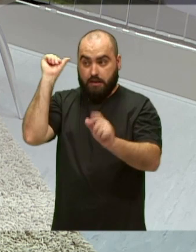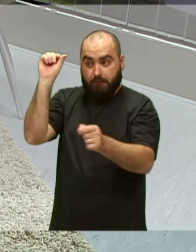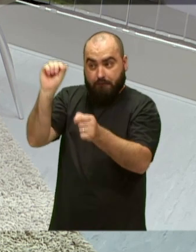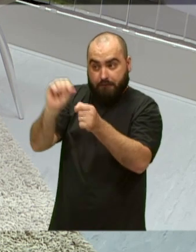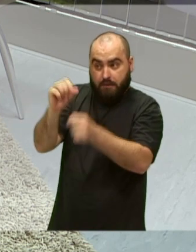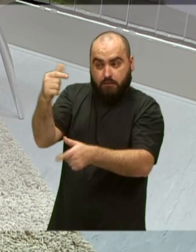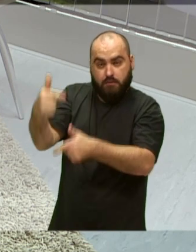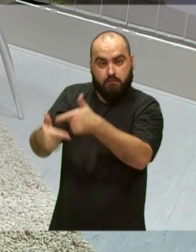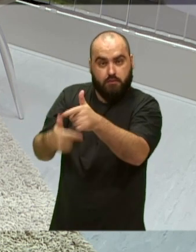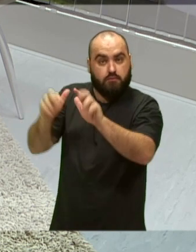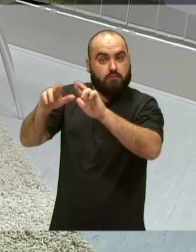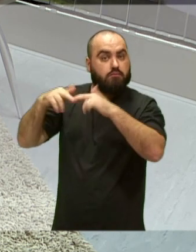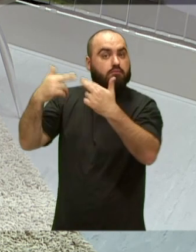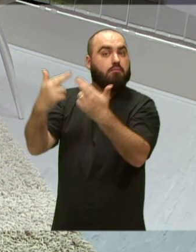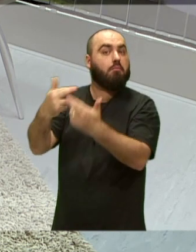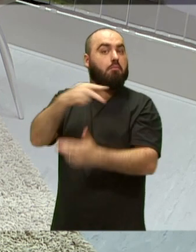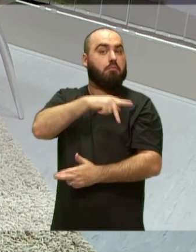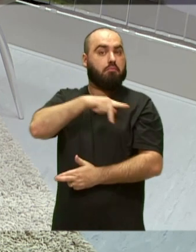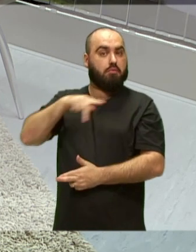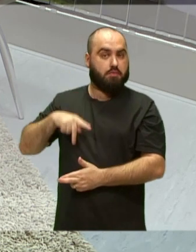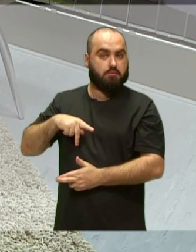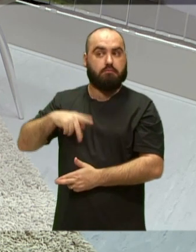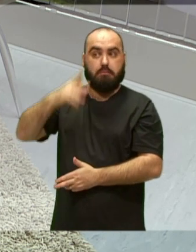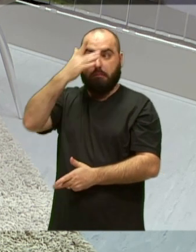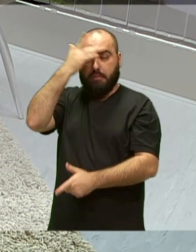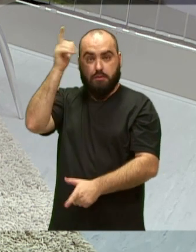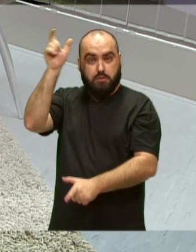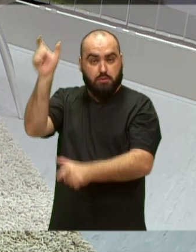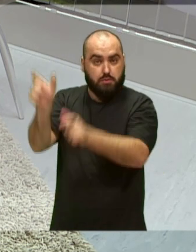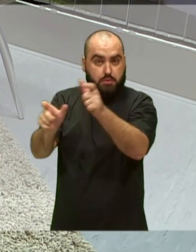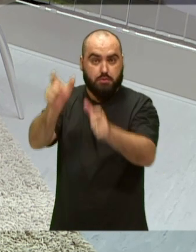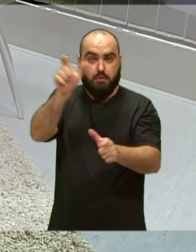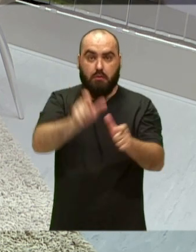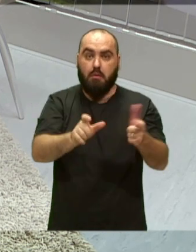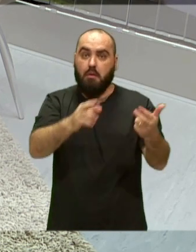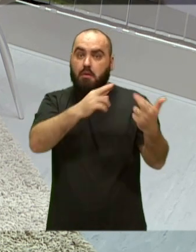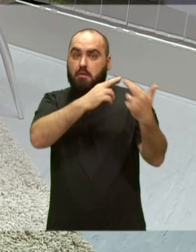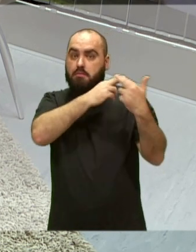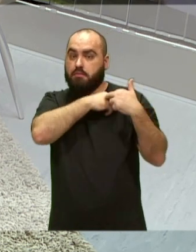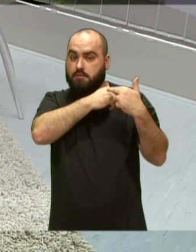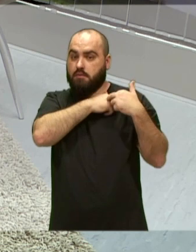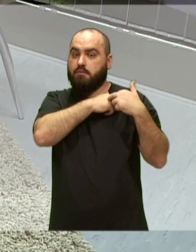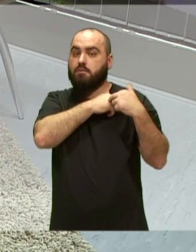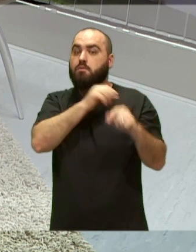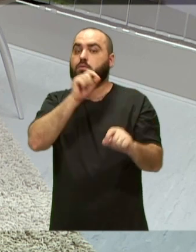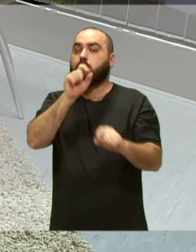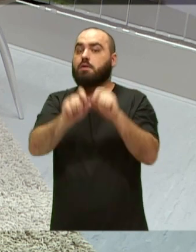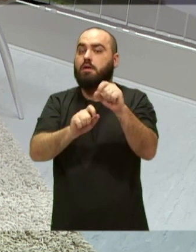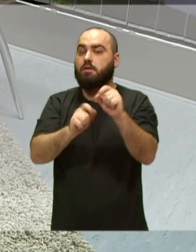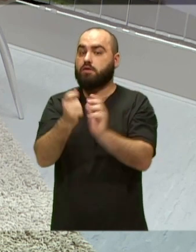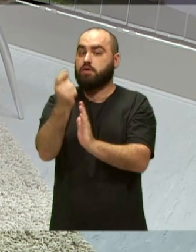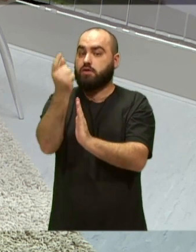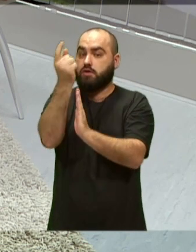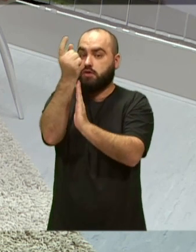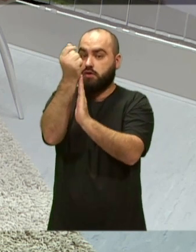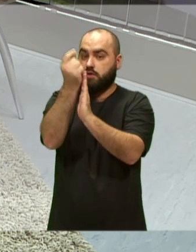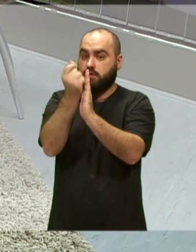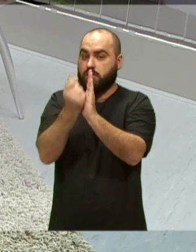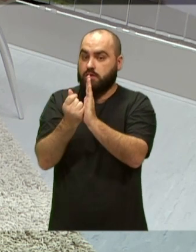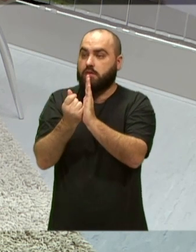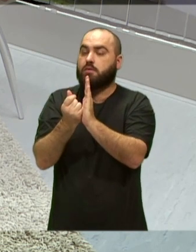entidades lideranças e também e pessoas responsáveis do Poder Executivo a respeito do financiamento que vai